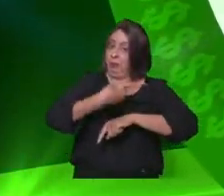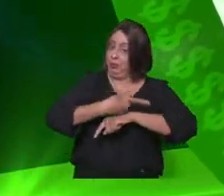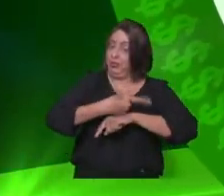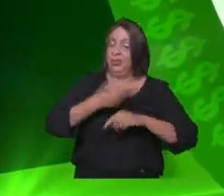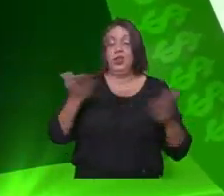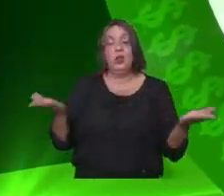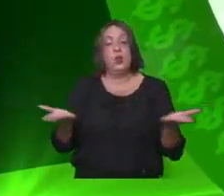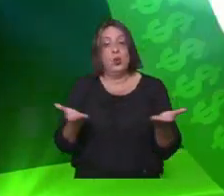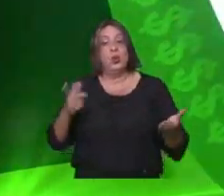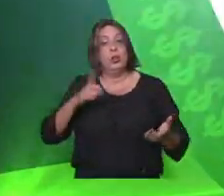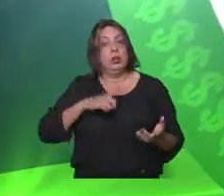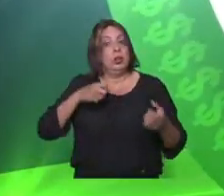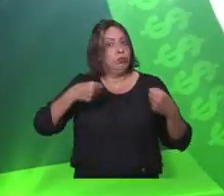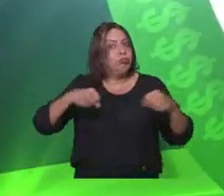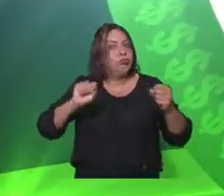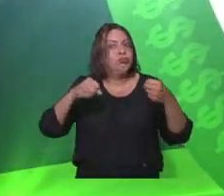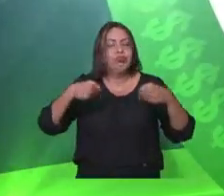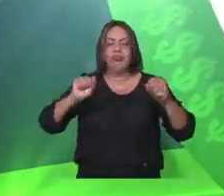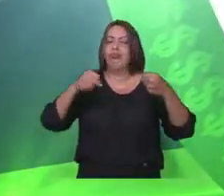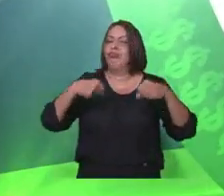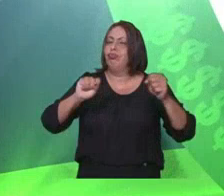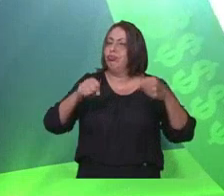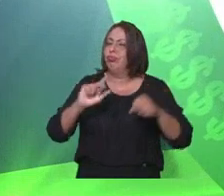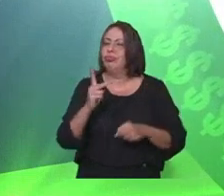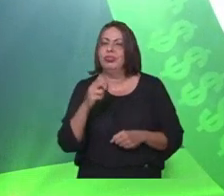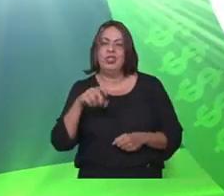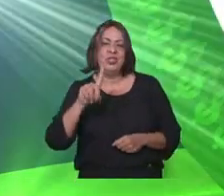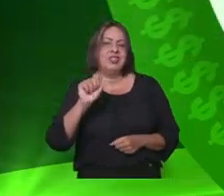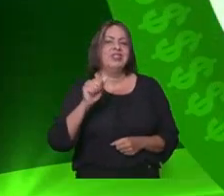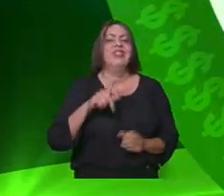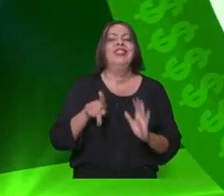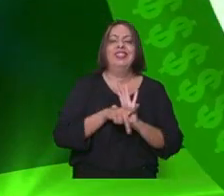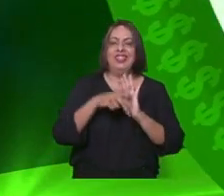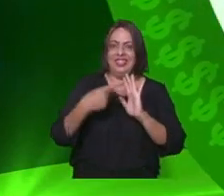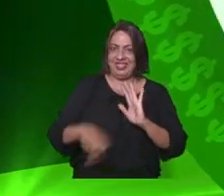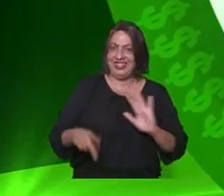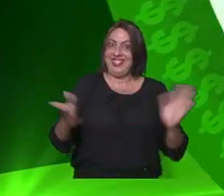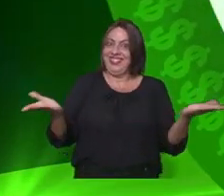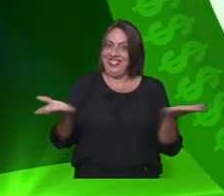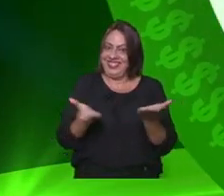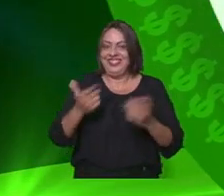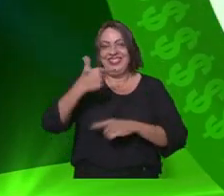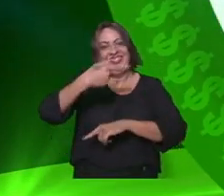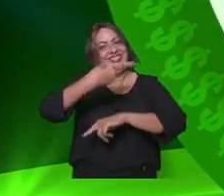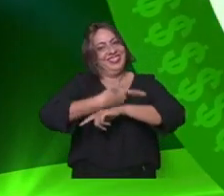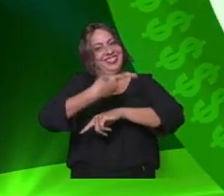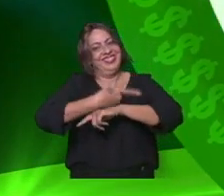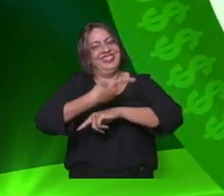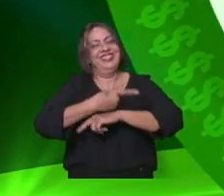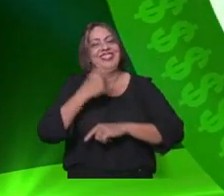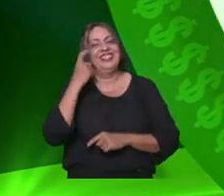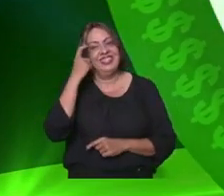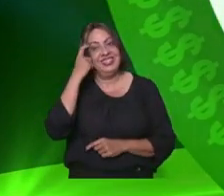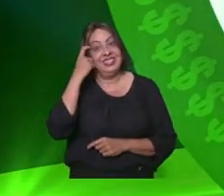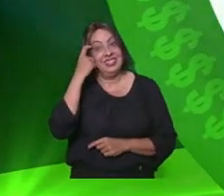de hoje, tem uma moto Honda Star. Uma moto Honda Star, agora, no segundo prêmio.